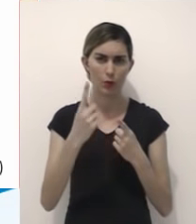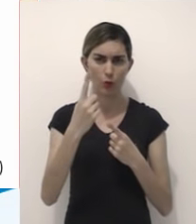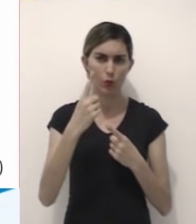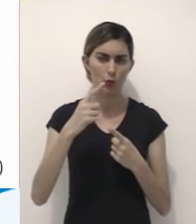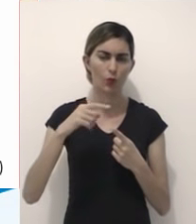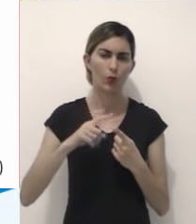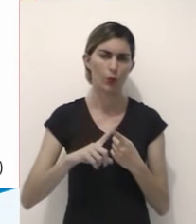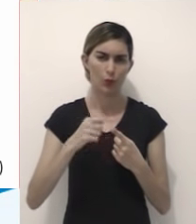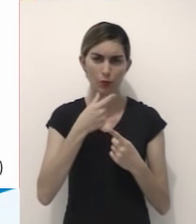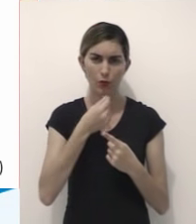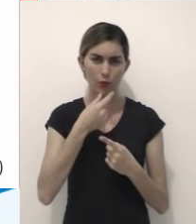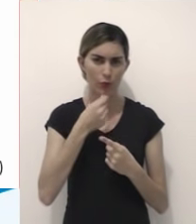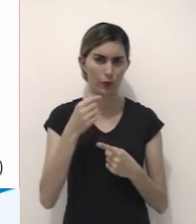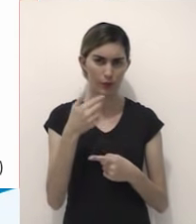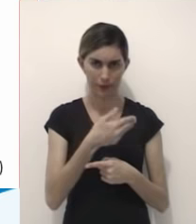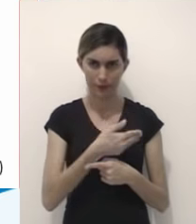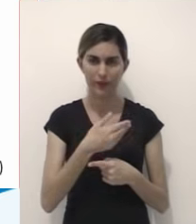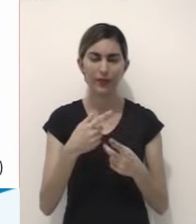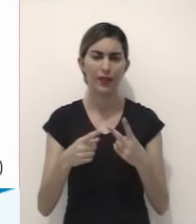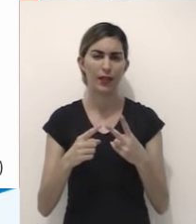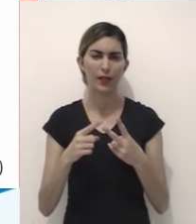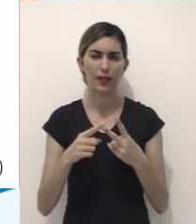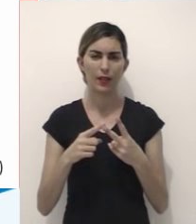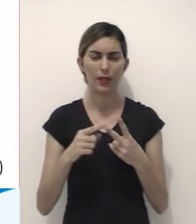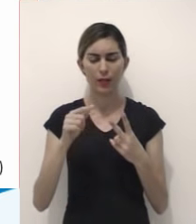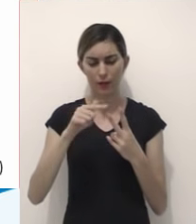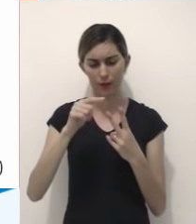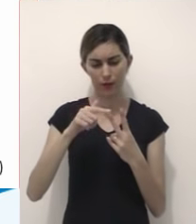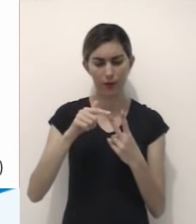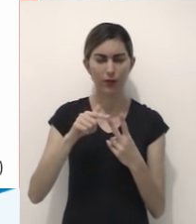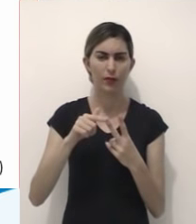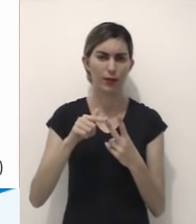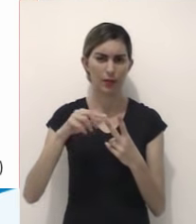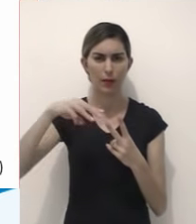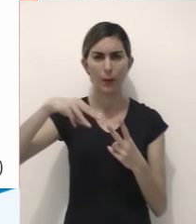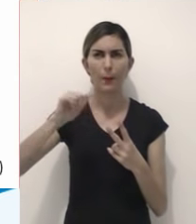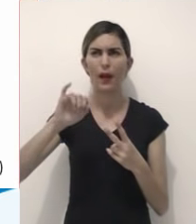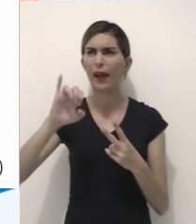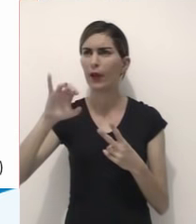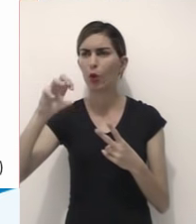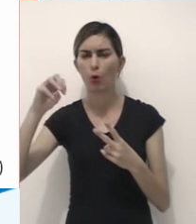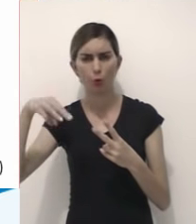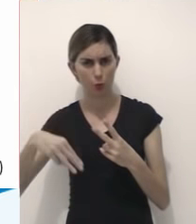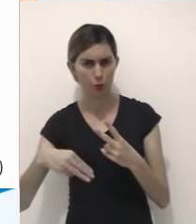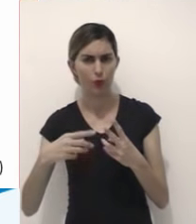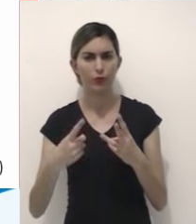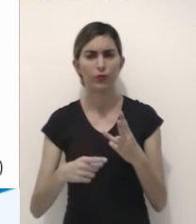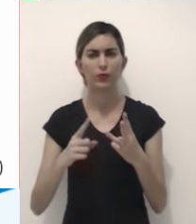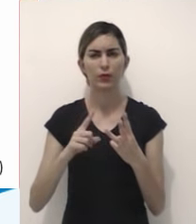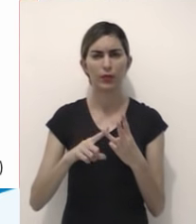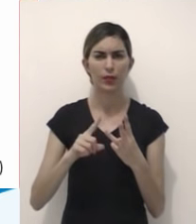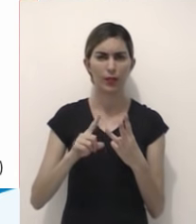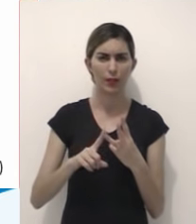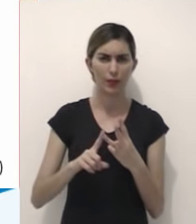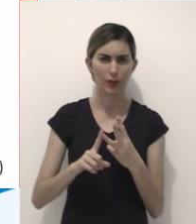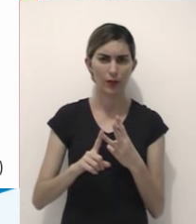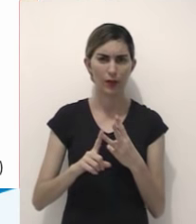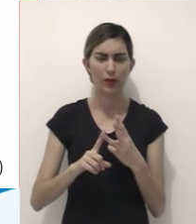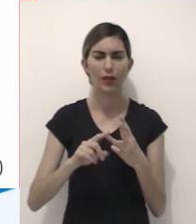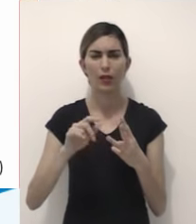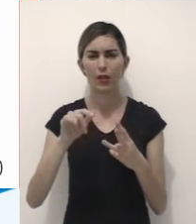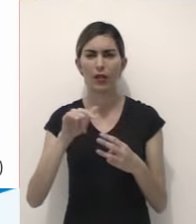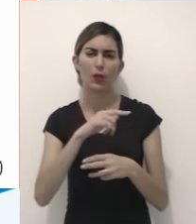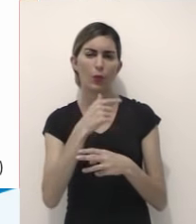aí o Neil Armstrong, no meio, Michael Collins e na outra